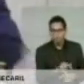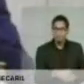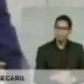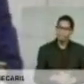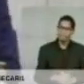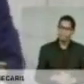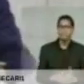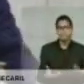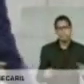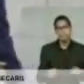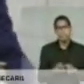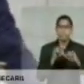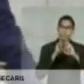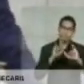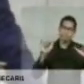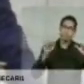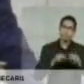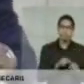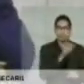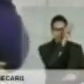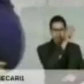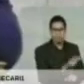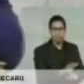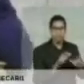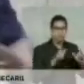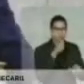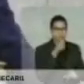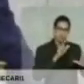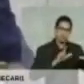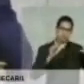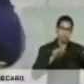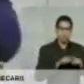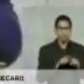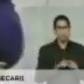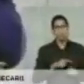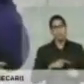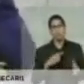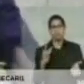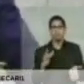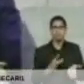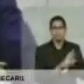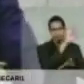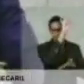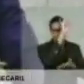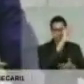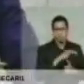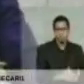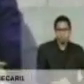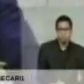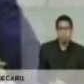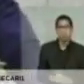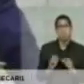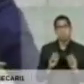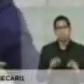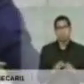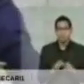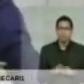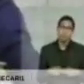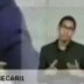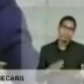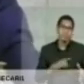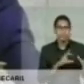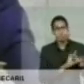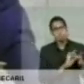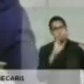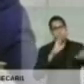Então, fica aqui o meu registro de repúdio a esse apresentador, ao programa em questão, e colocando à disposição para falar a partir de agora, com o